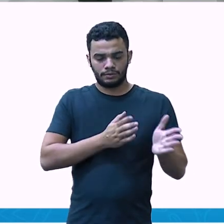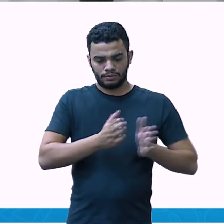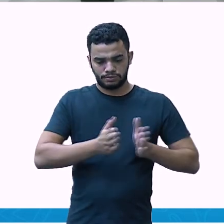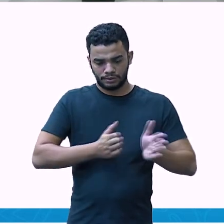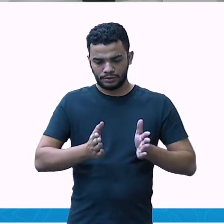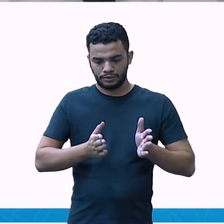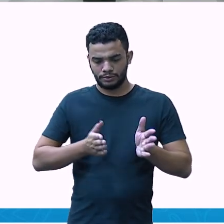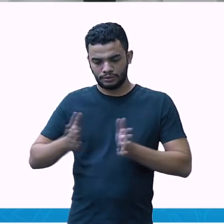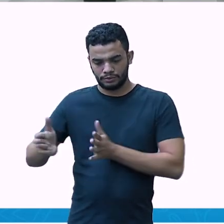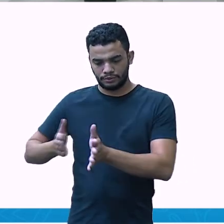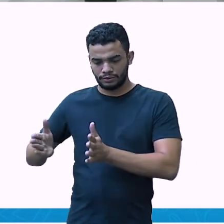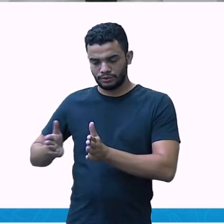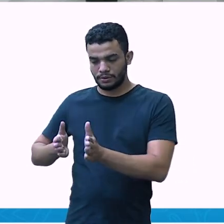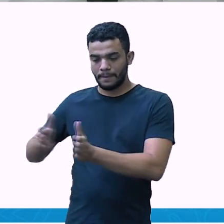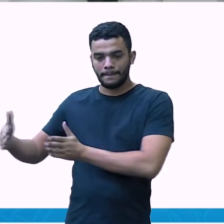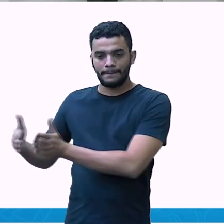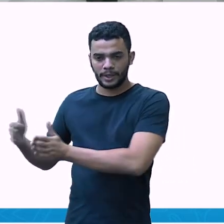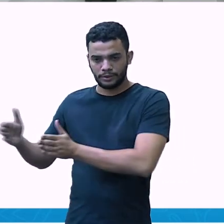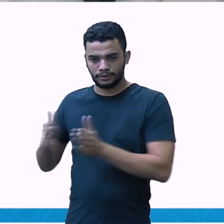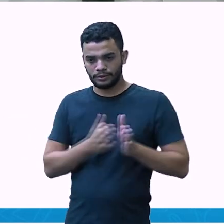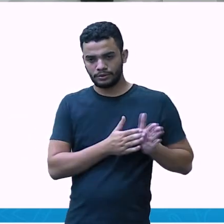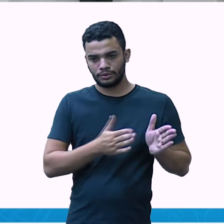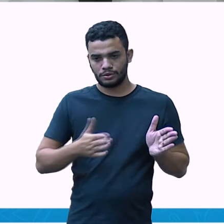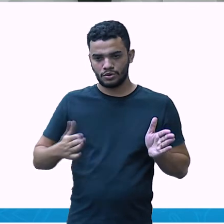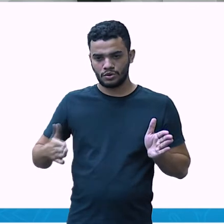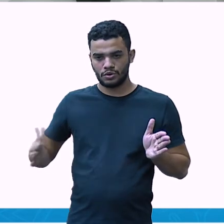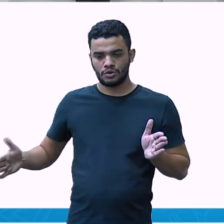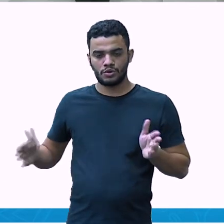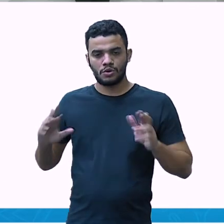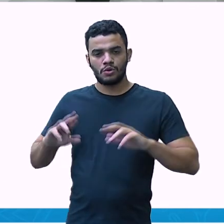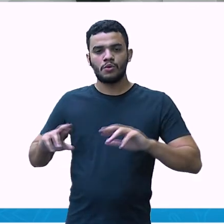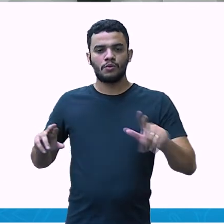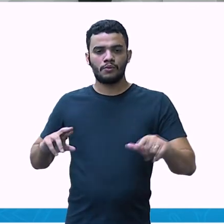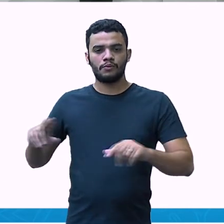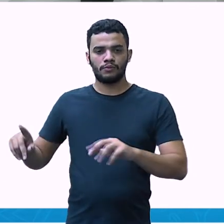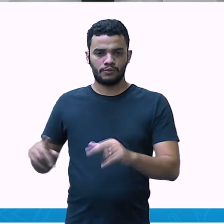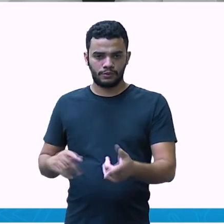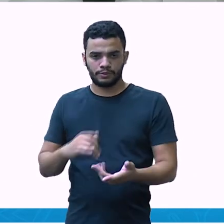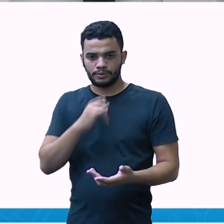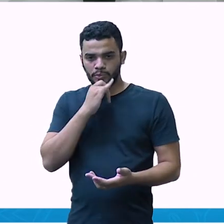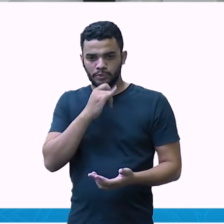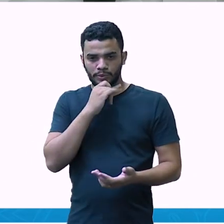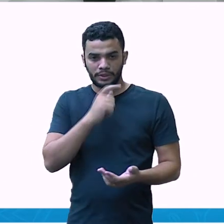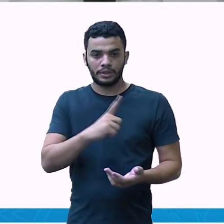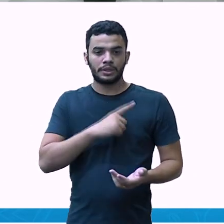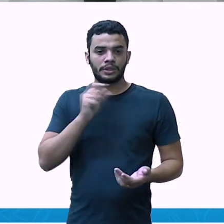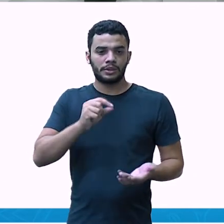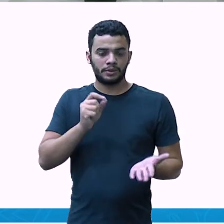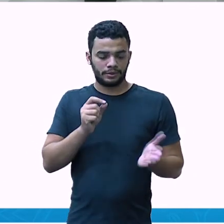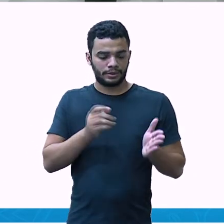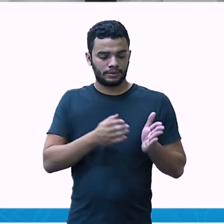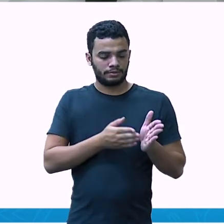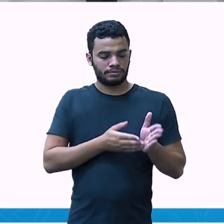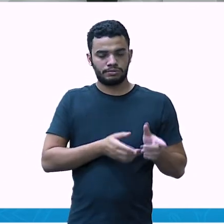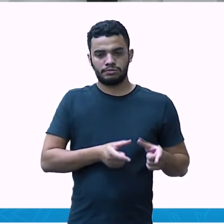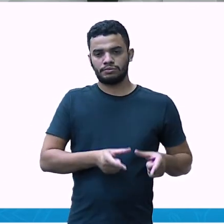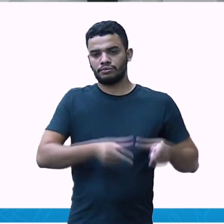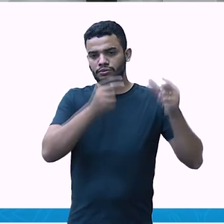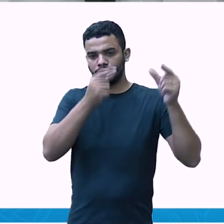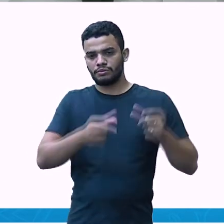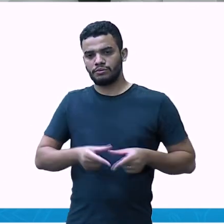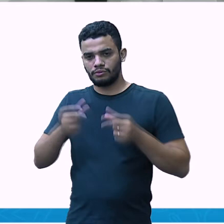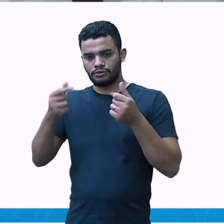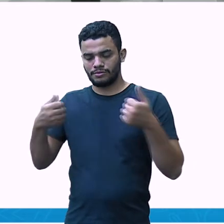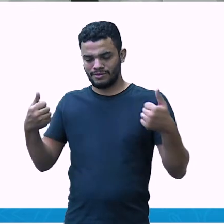histograma para o de coluna é que do histograma as colunas são justapostas, elas são bem próximas uma da